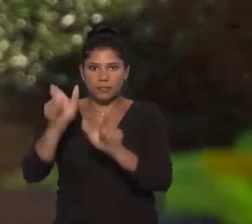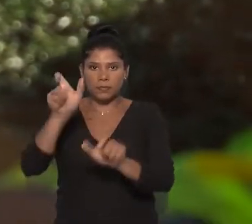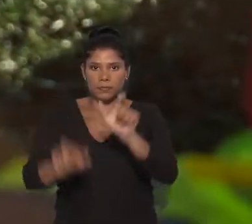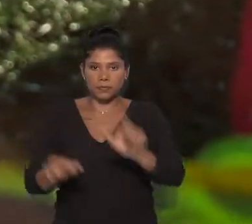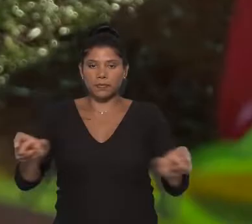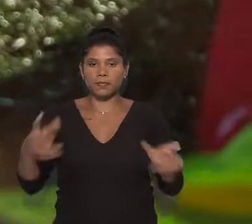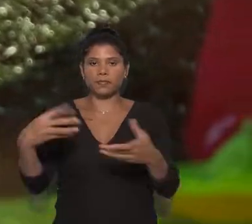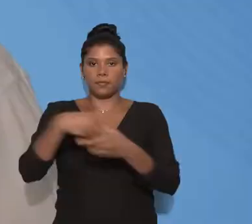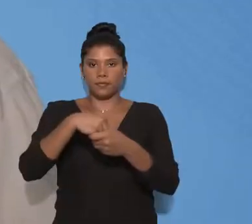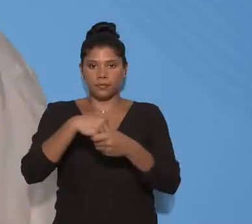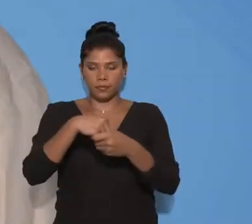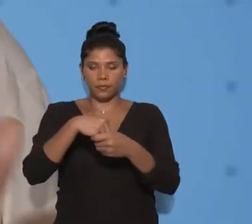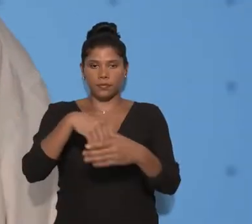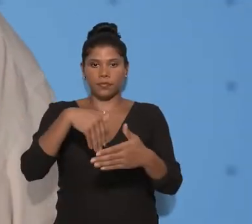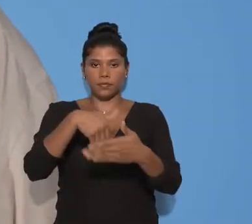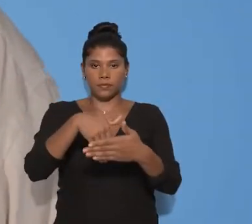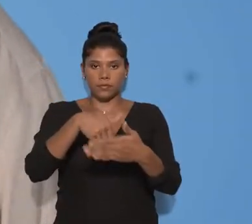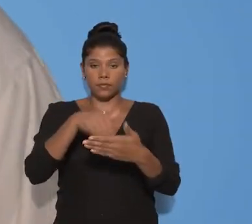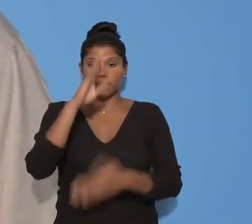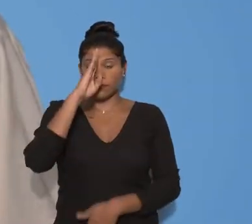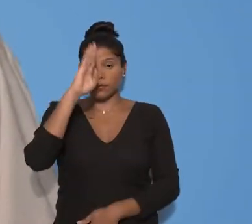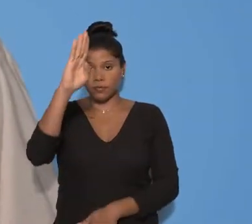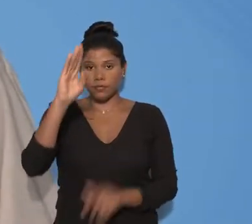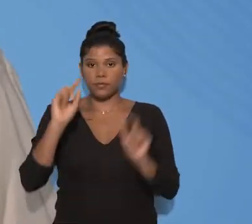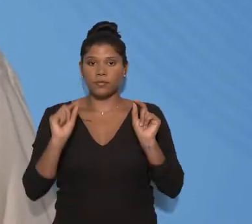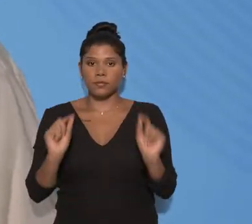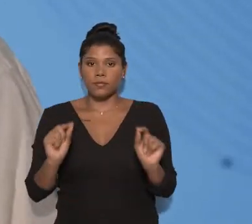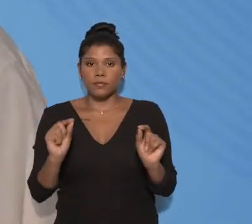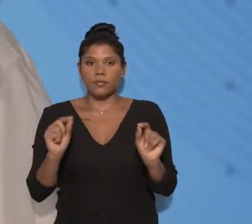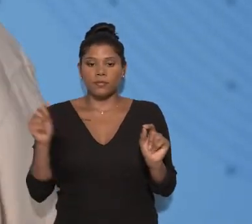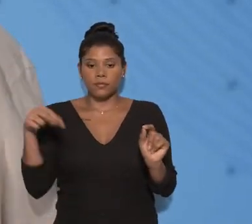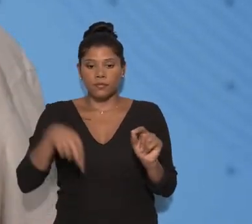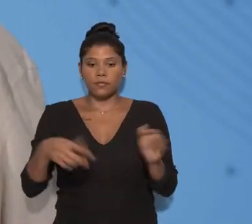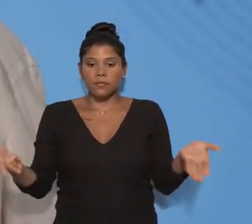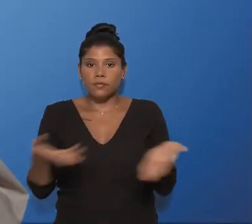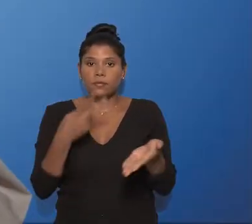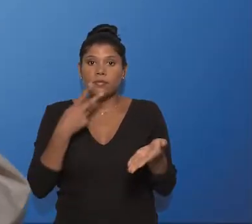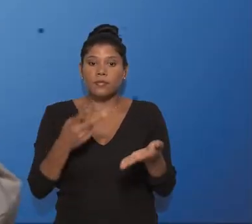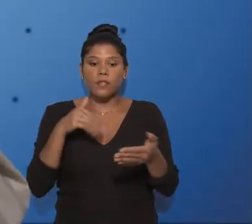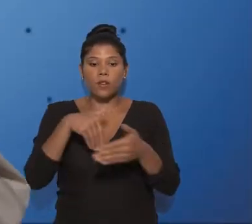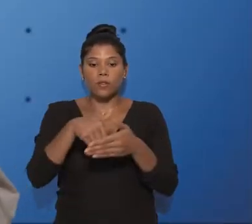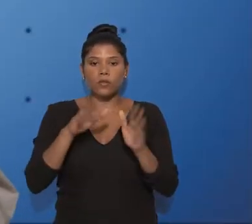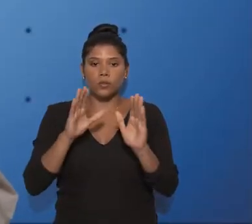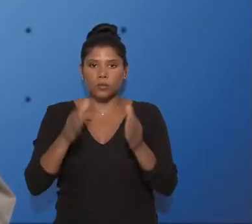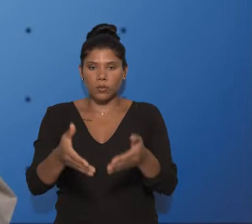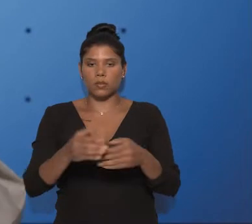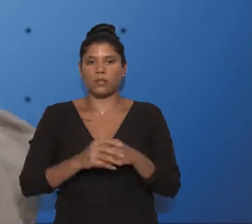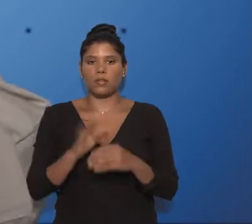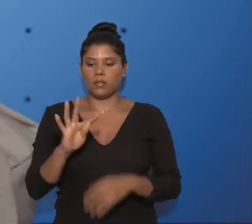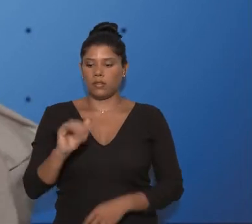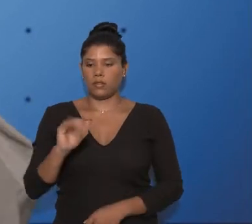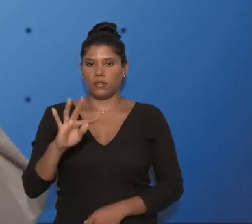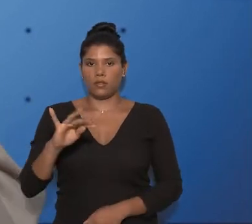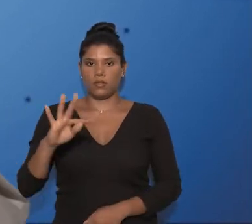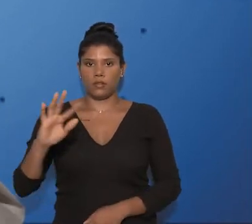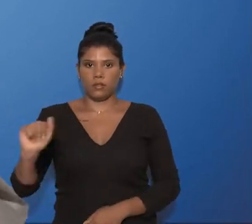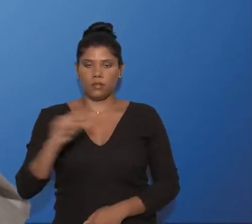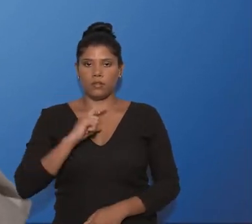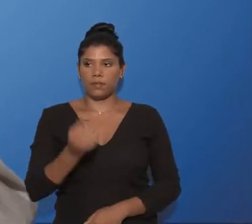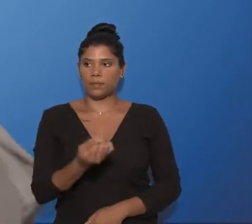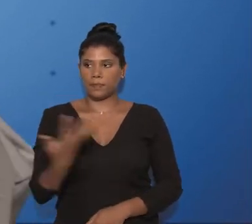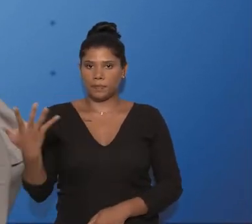naquela prática coletiva, principalmente nós vamos tratar aqui do futebol. E as táticas do futebol são dezenas